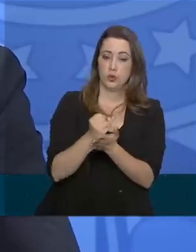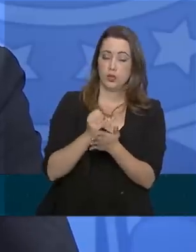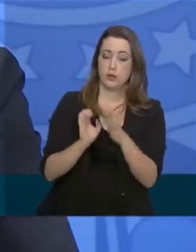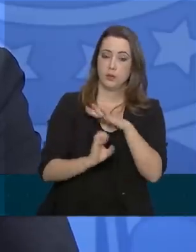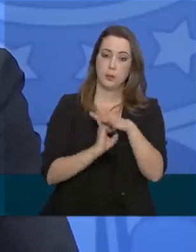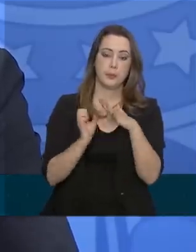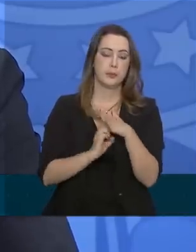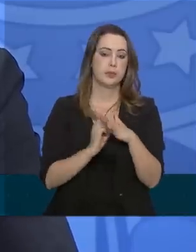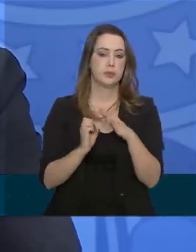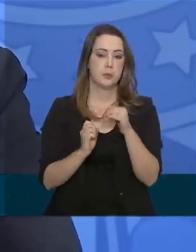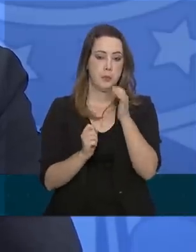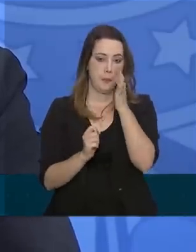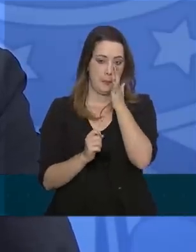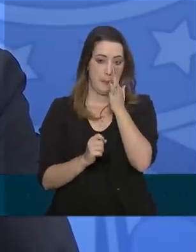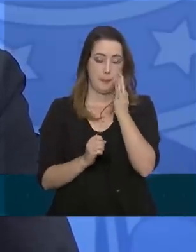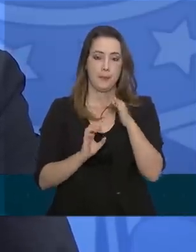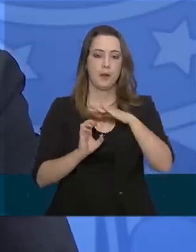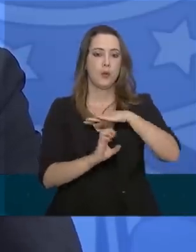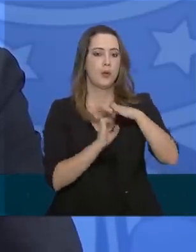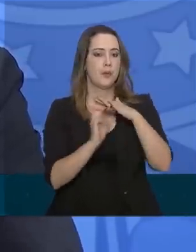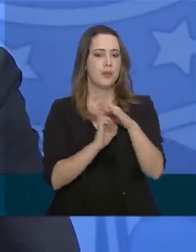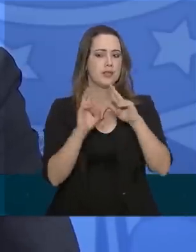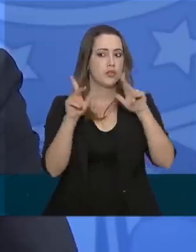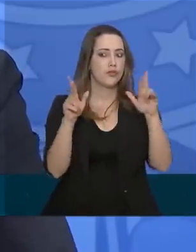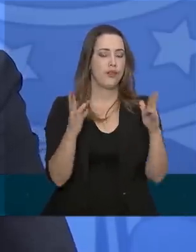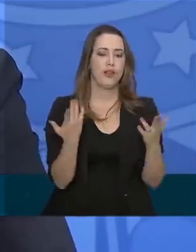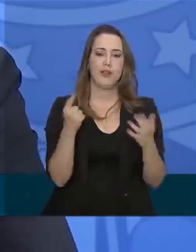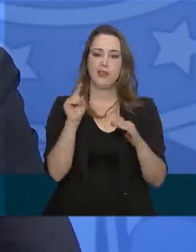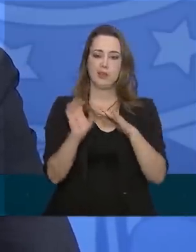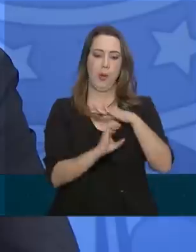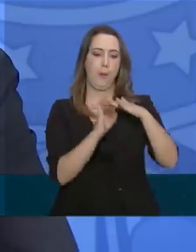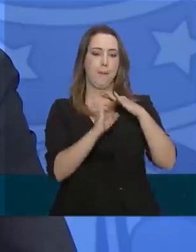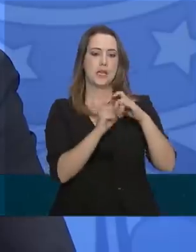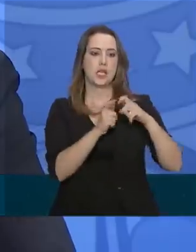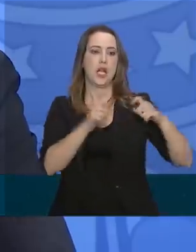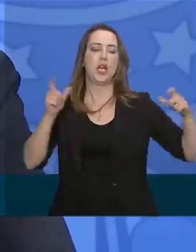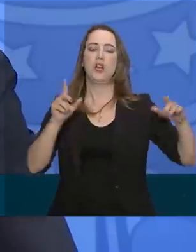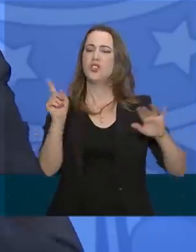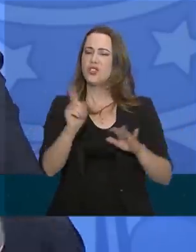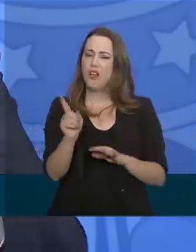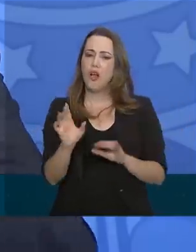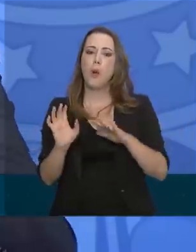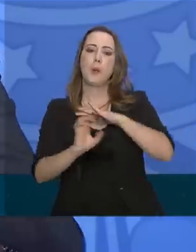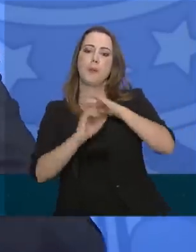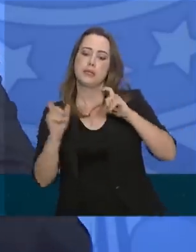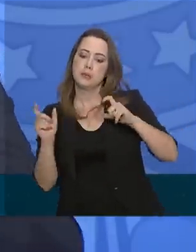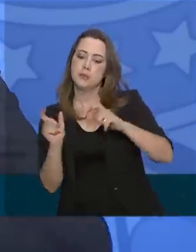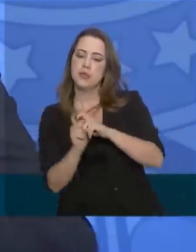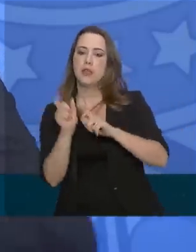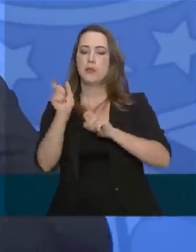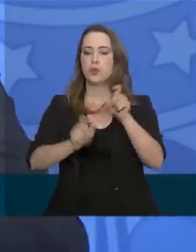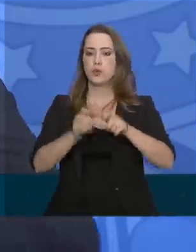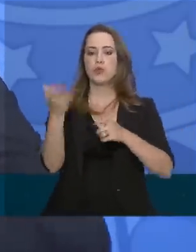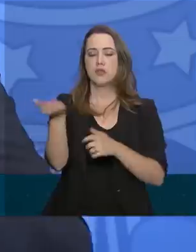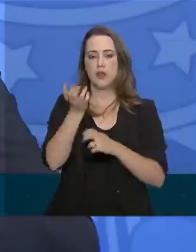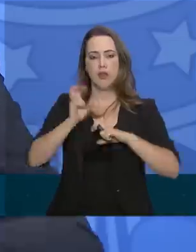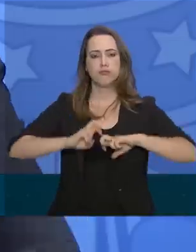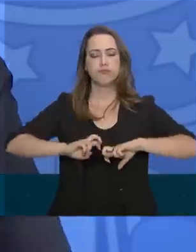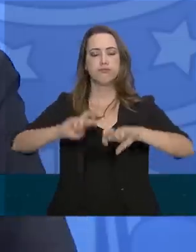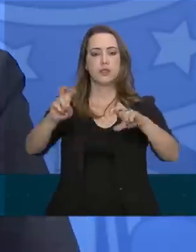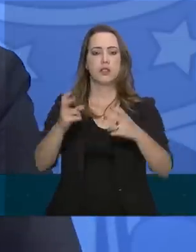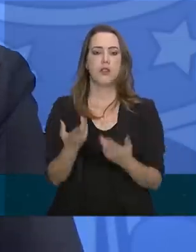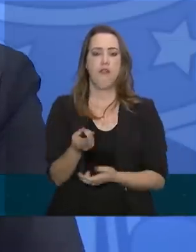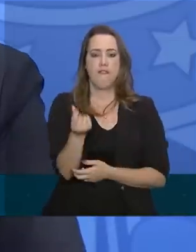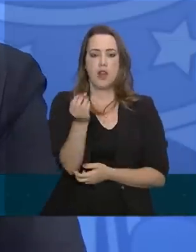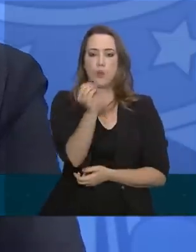empresas que não são empreiteiras são empreendedores custo 0 para o brasil quer fazer com ele